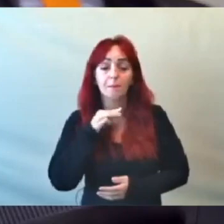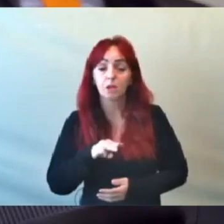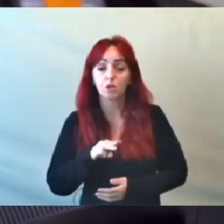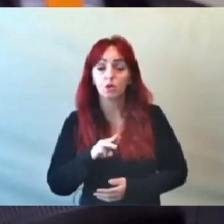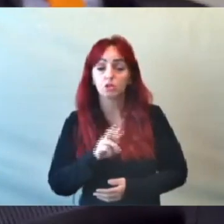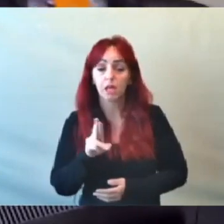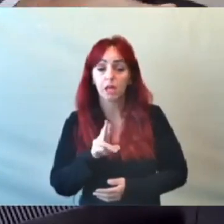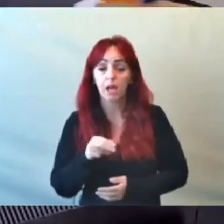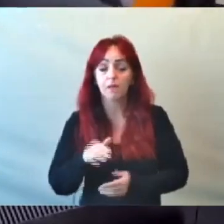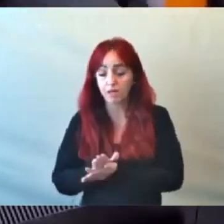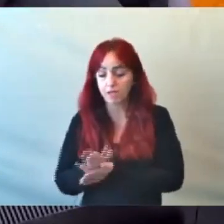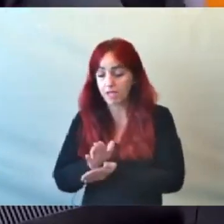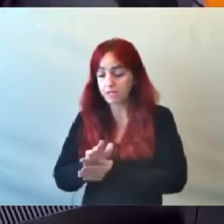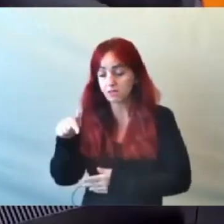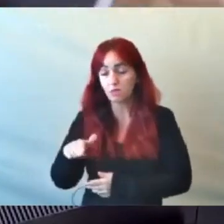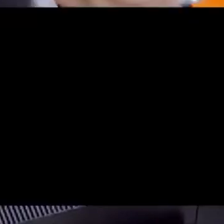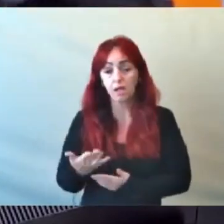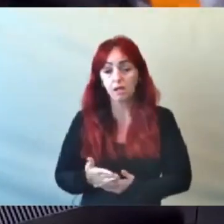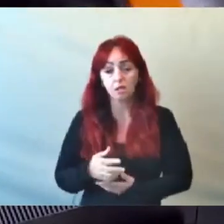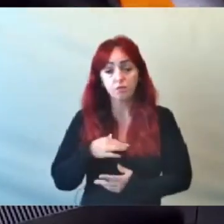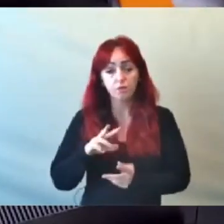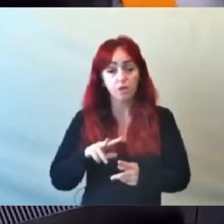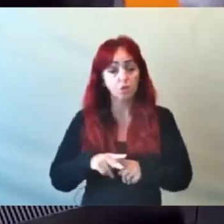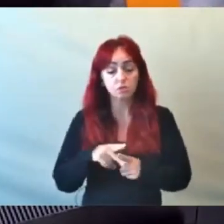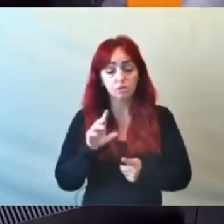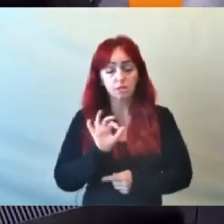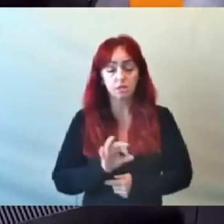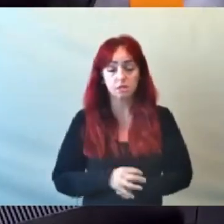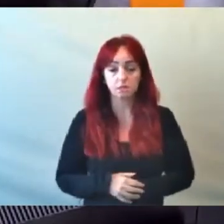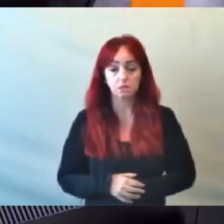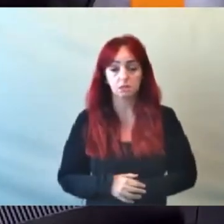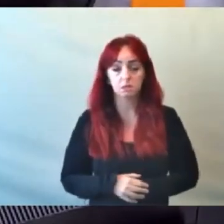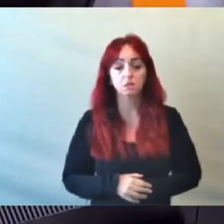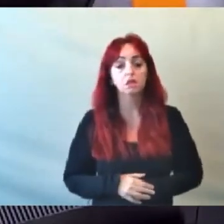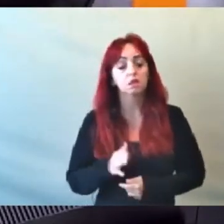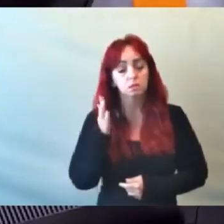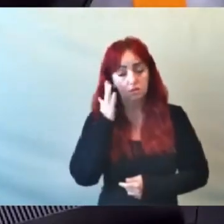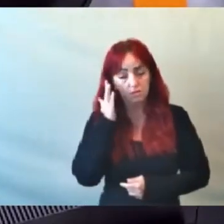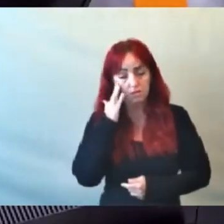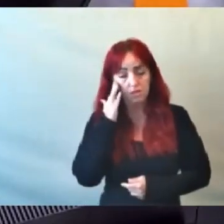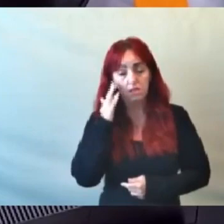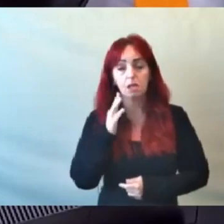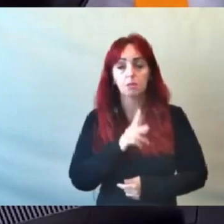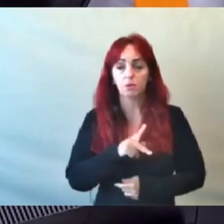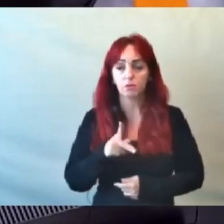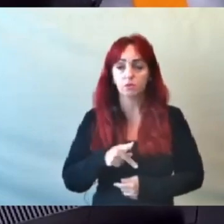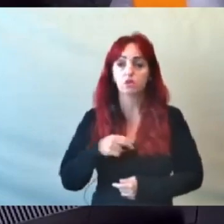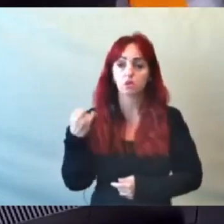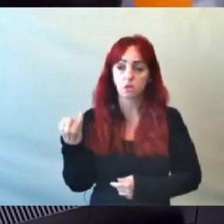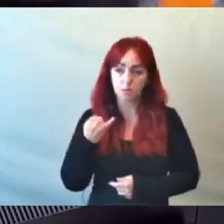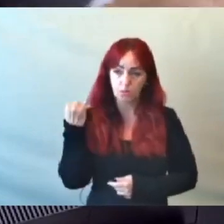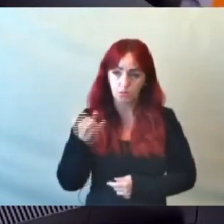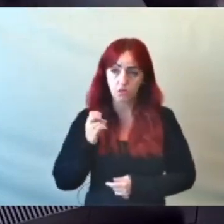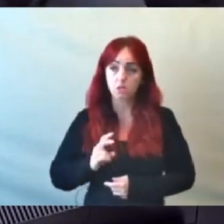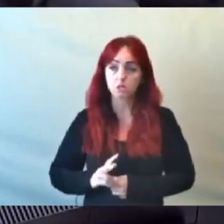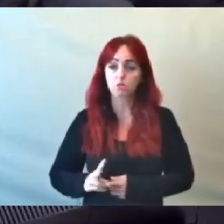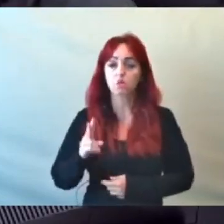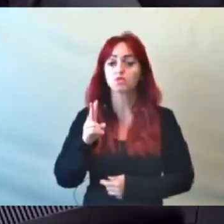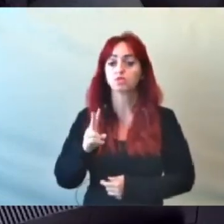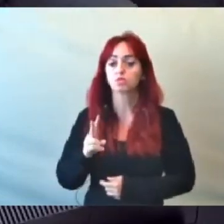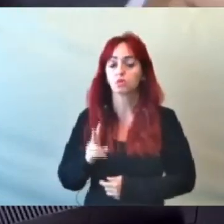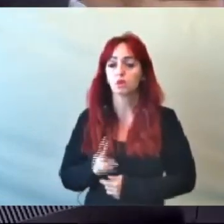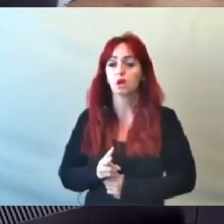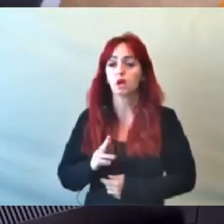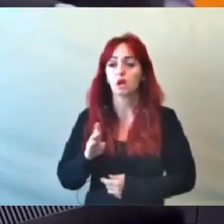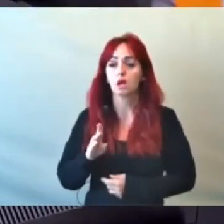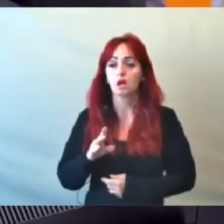Nós entendemos, professora, que é importante a manutenção da biorremediação que é apresentada ali, porque sem